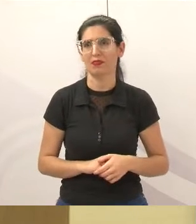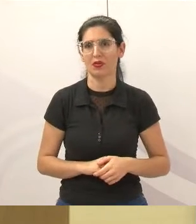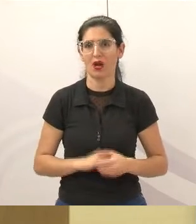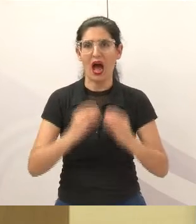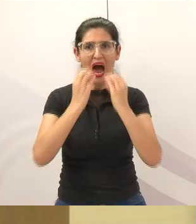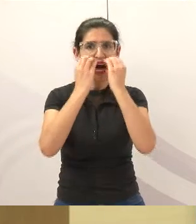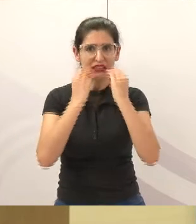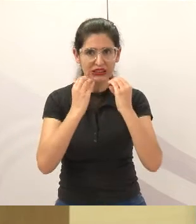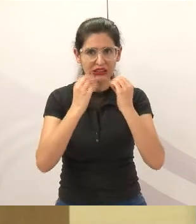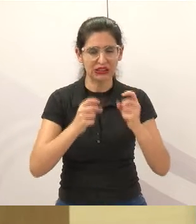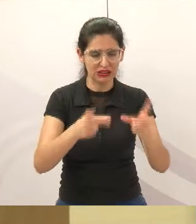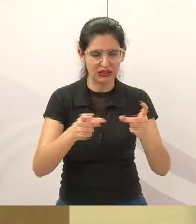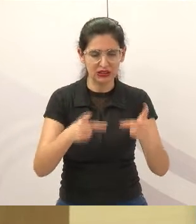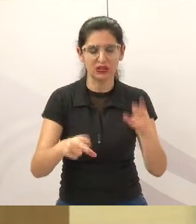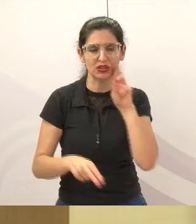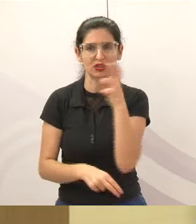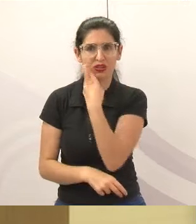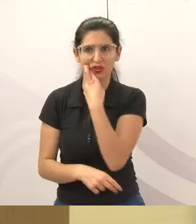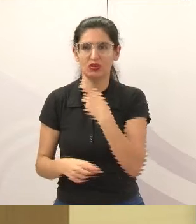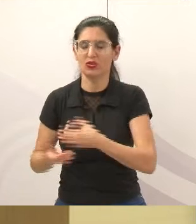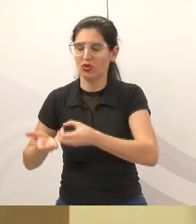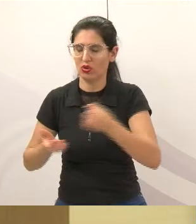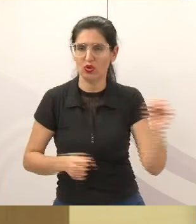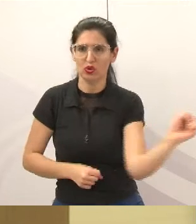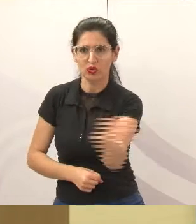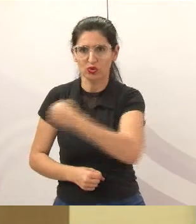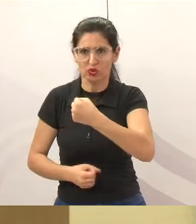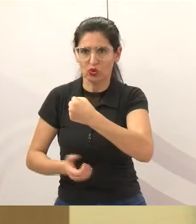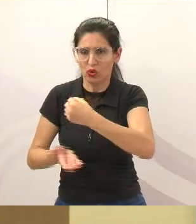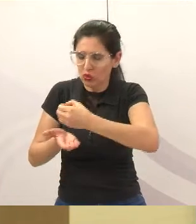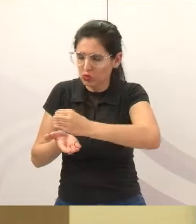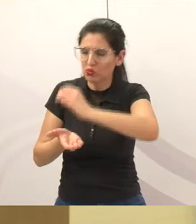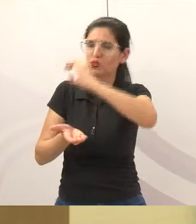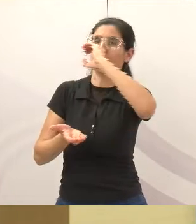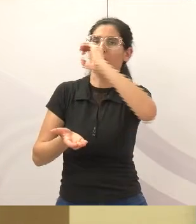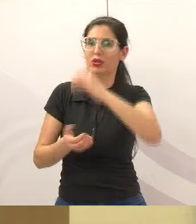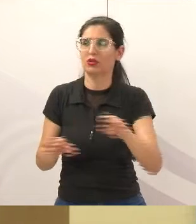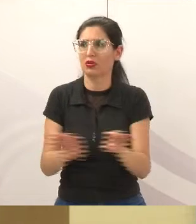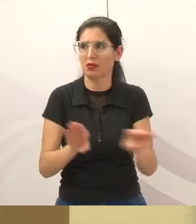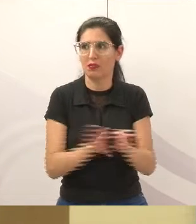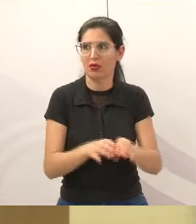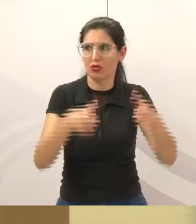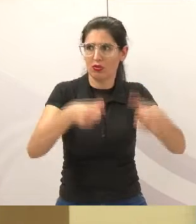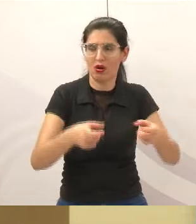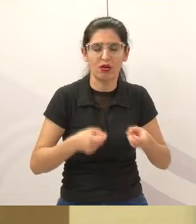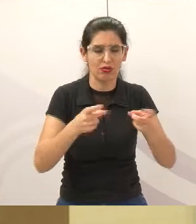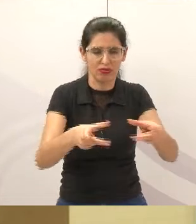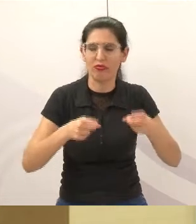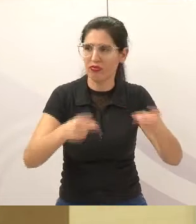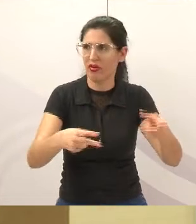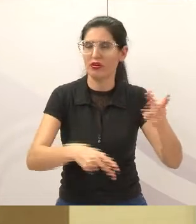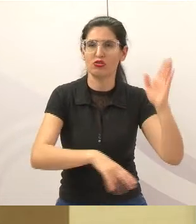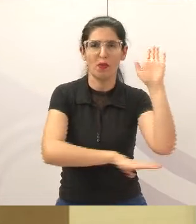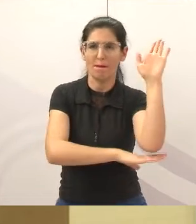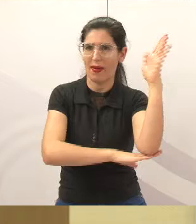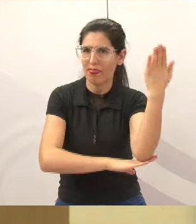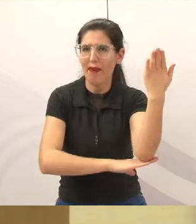lanche, restaurantes, choperia, depósito de material de construção, lojas comerciais, salão de